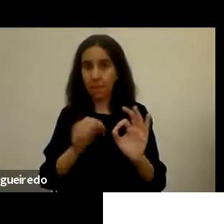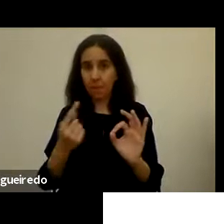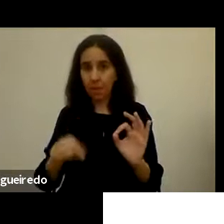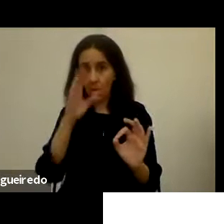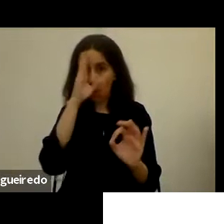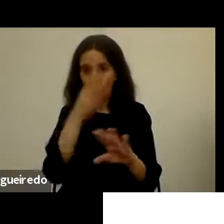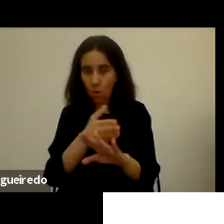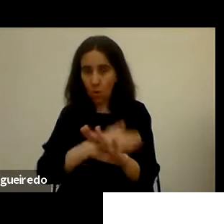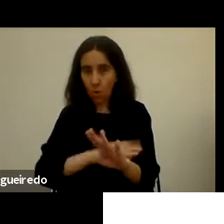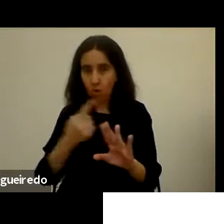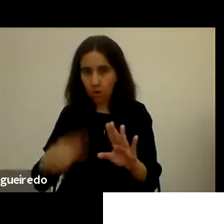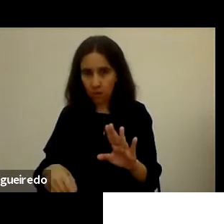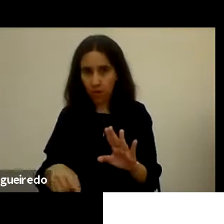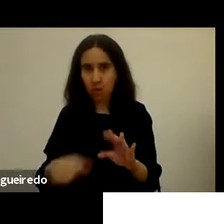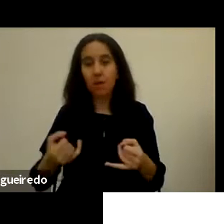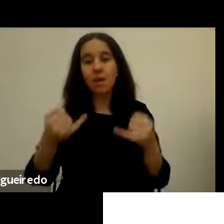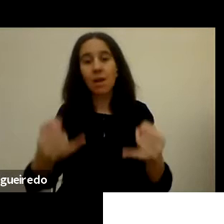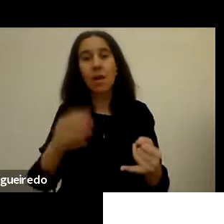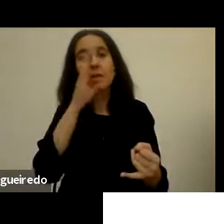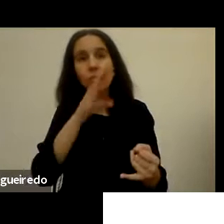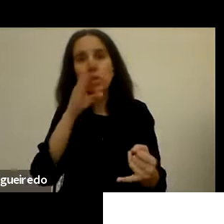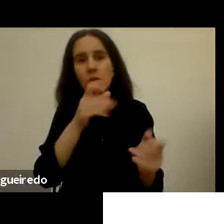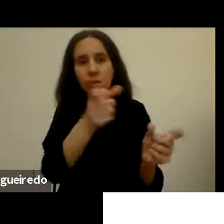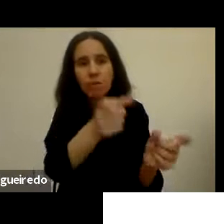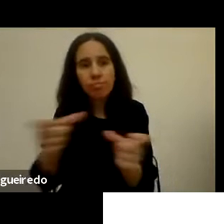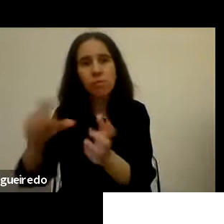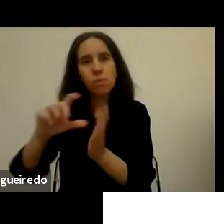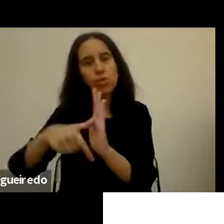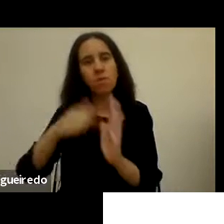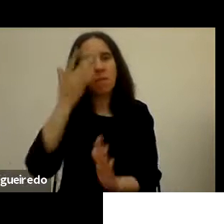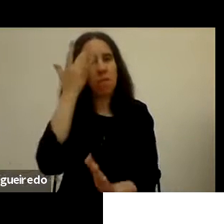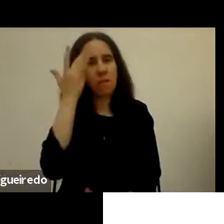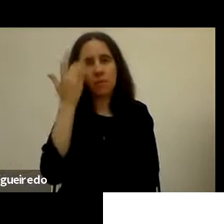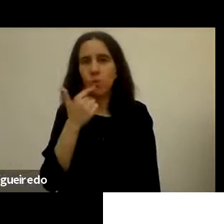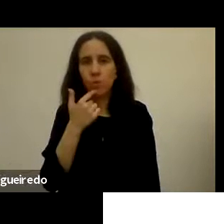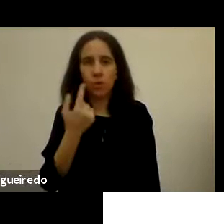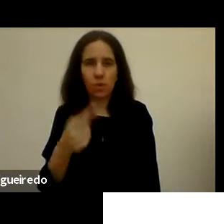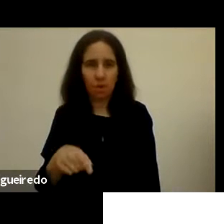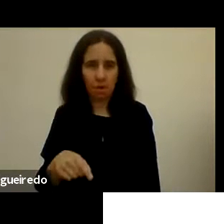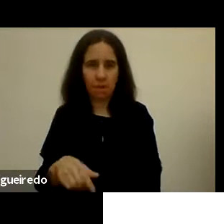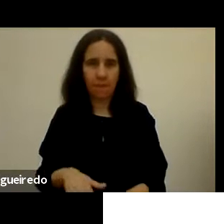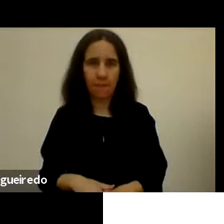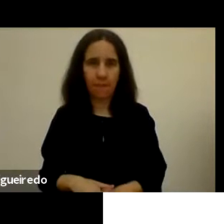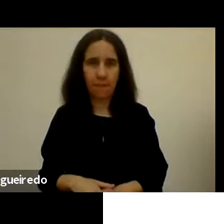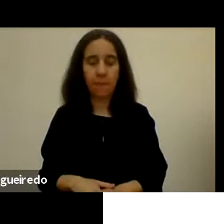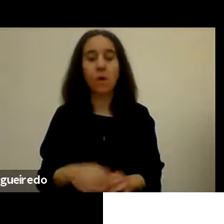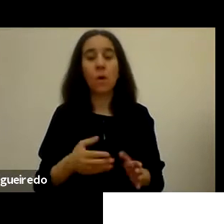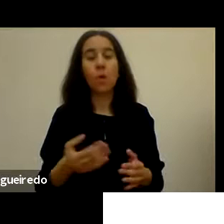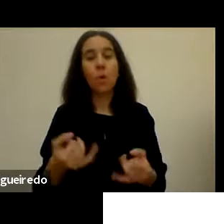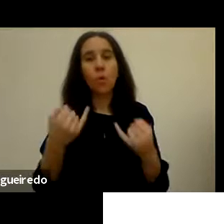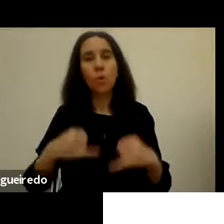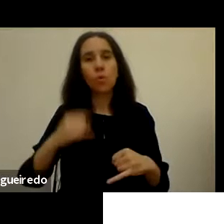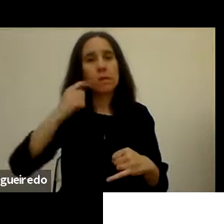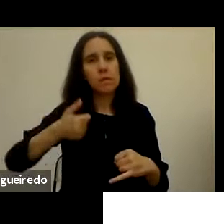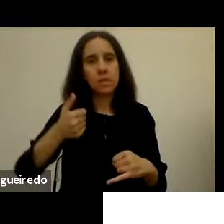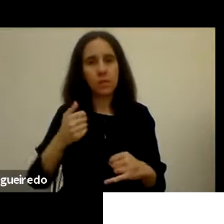ponderada, toda a parte da execução e do controle do projeto ficará muito facilitada. Outro ponto-chave, e